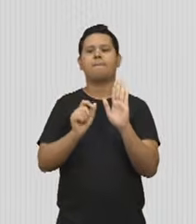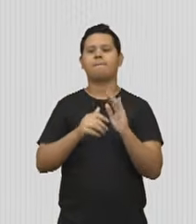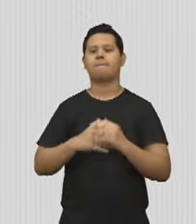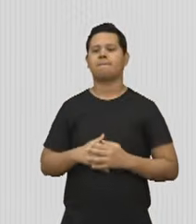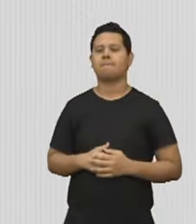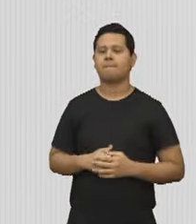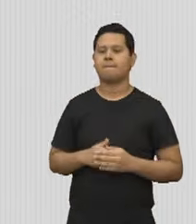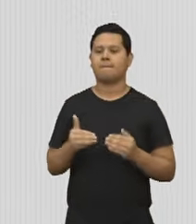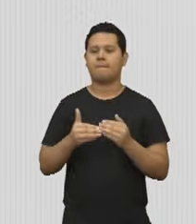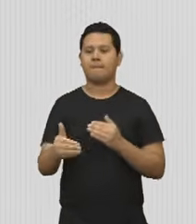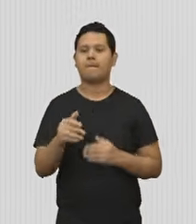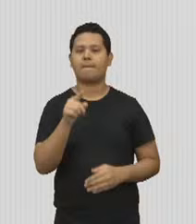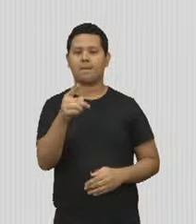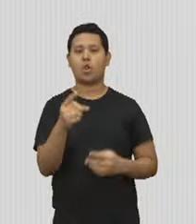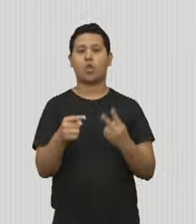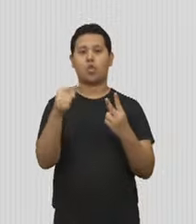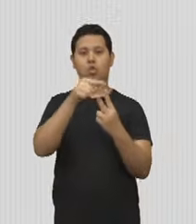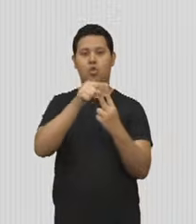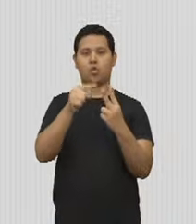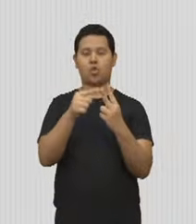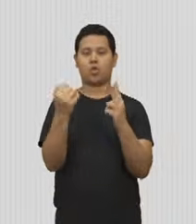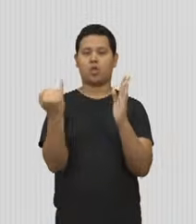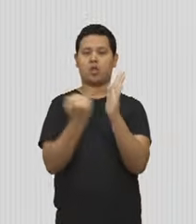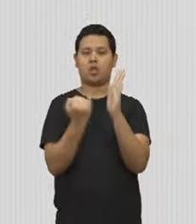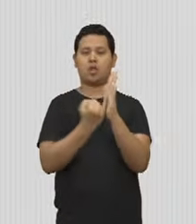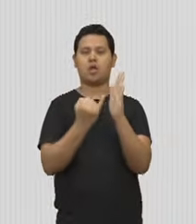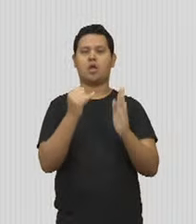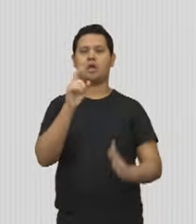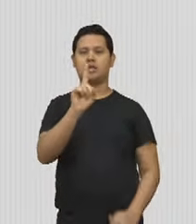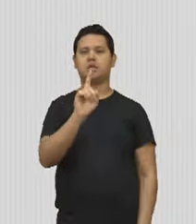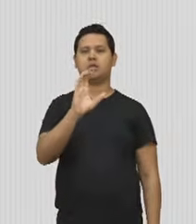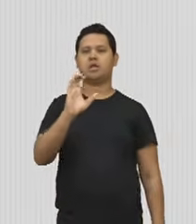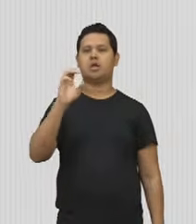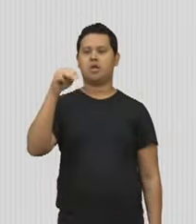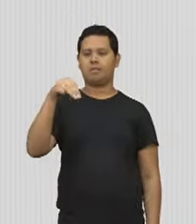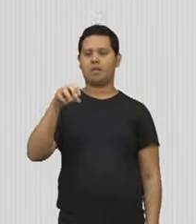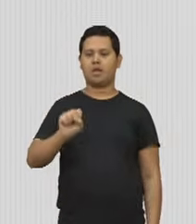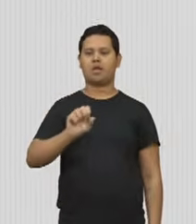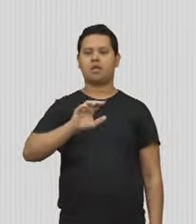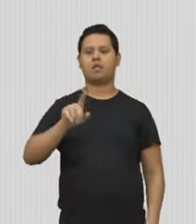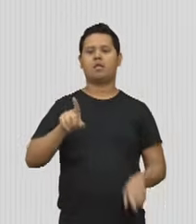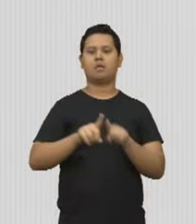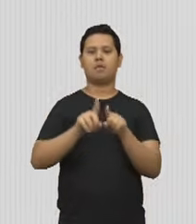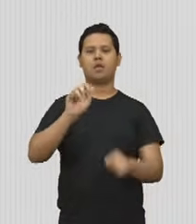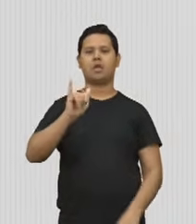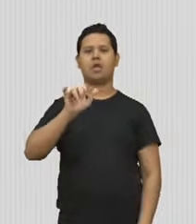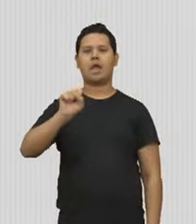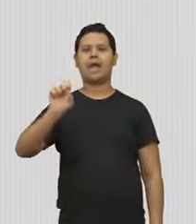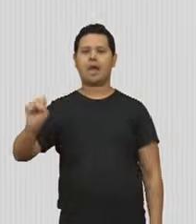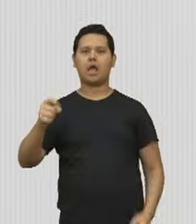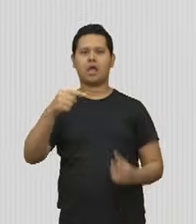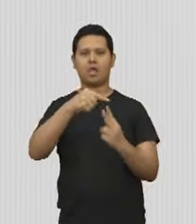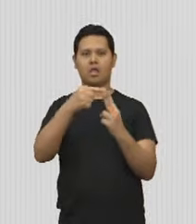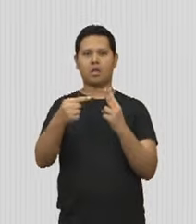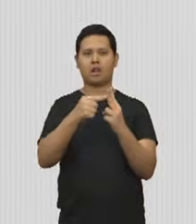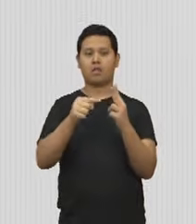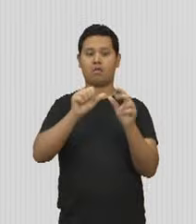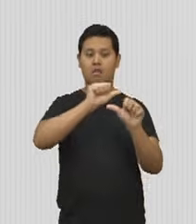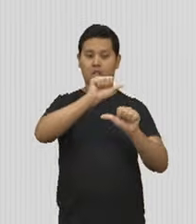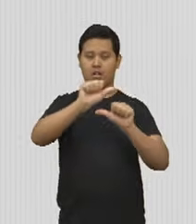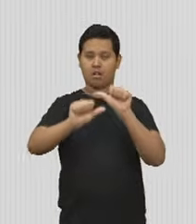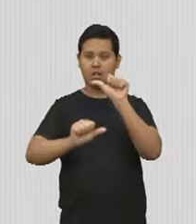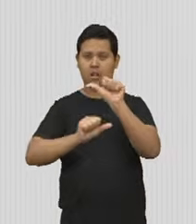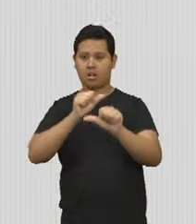seguinte: os dois impostos, ICMS e o imposto ISS, eles serão